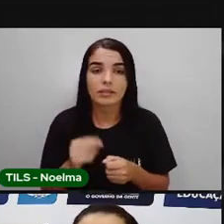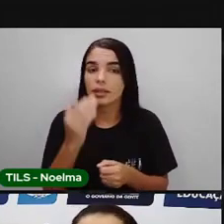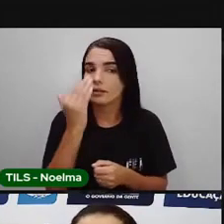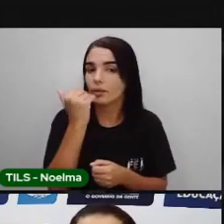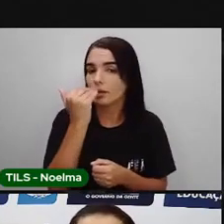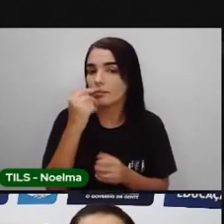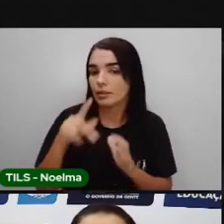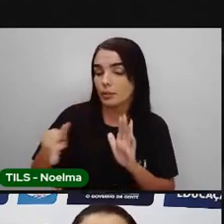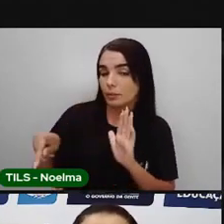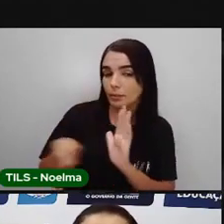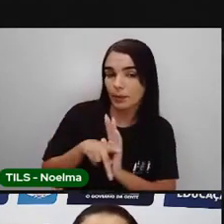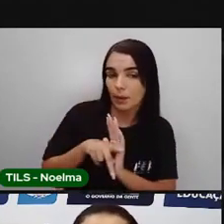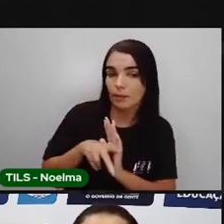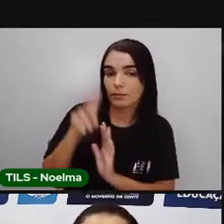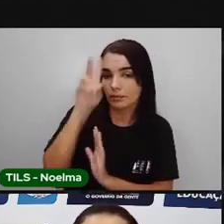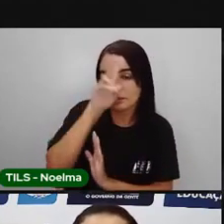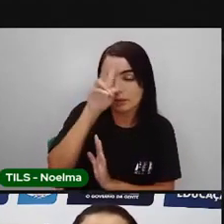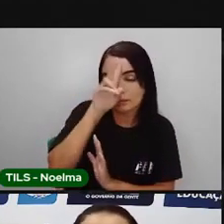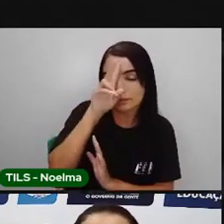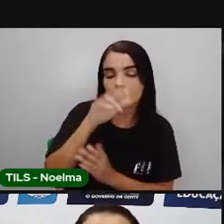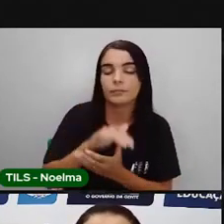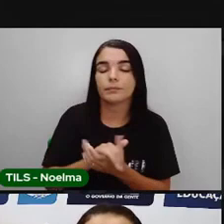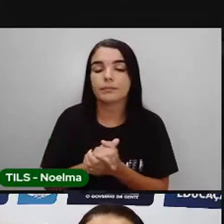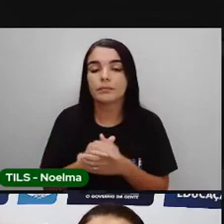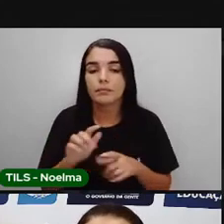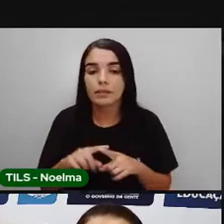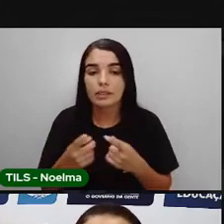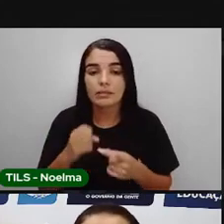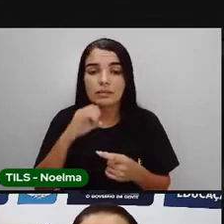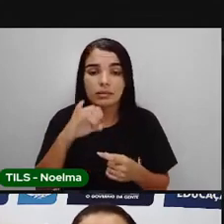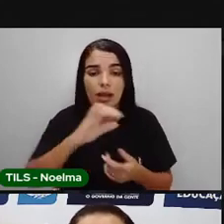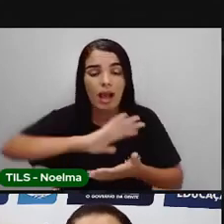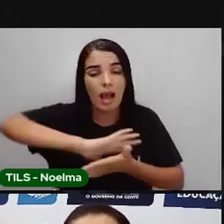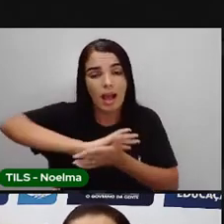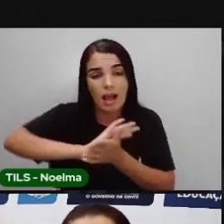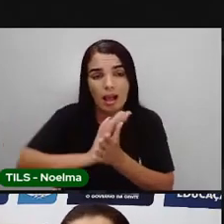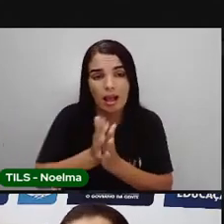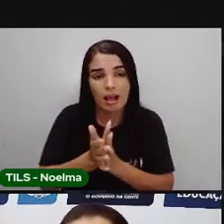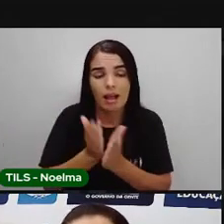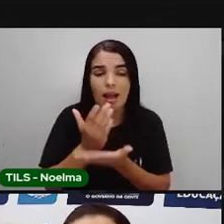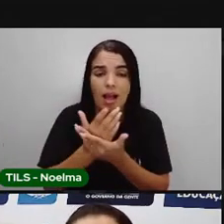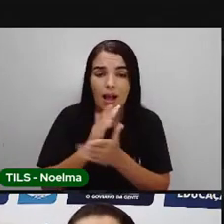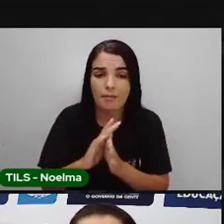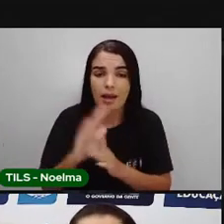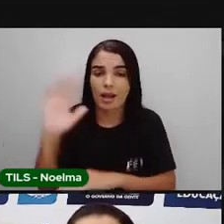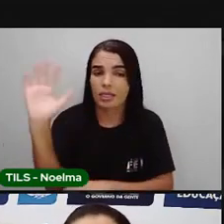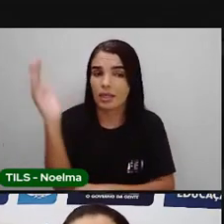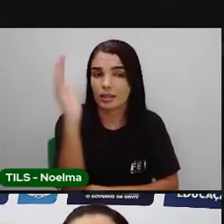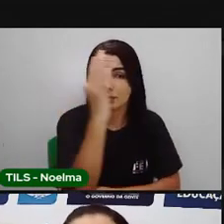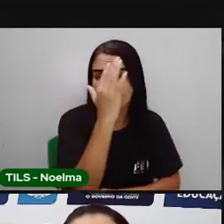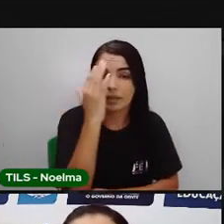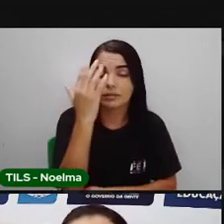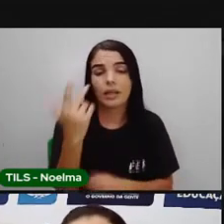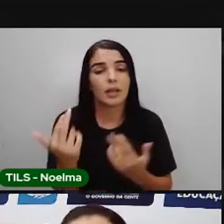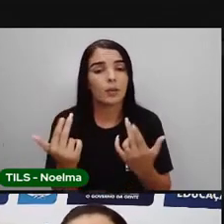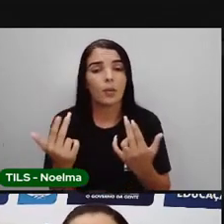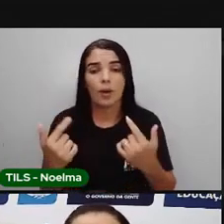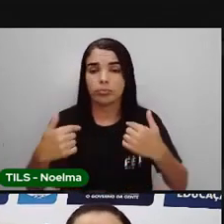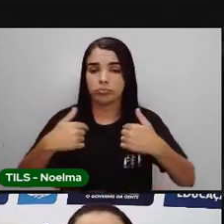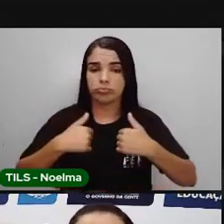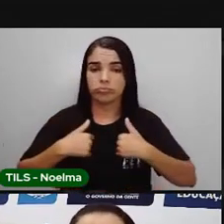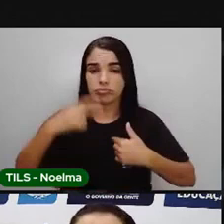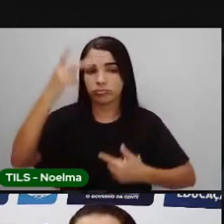E produz para a gente o gás oxigênio. Então, maltratando a natureza, a gente, consequentemente, está se maltratando também,